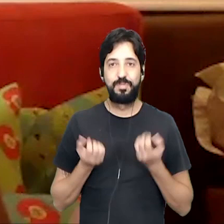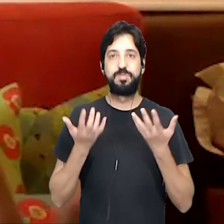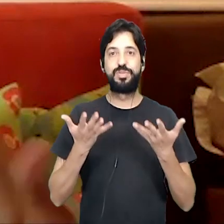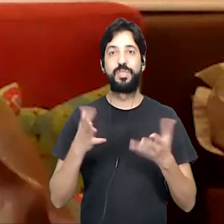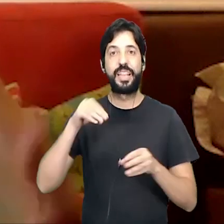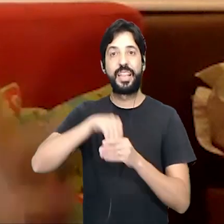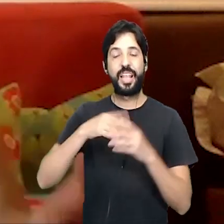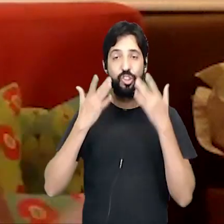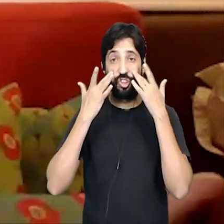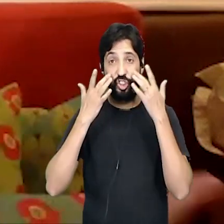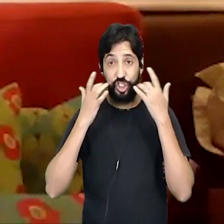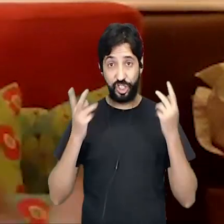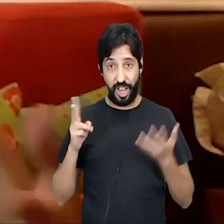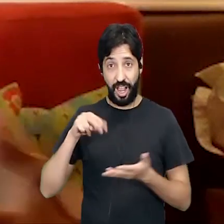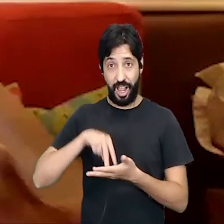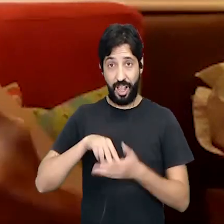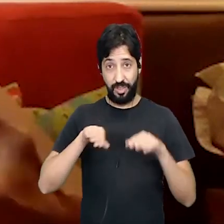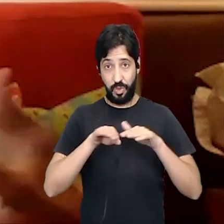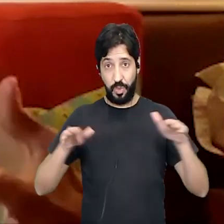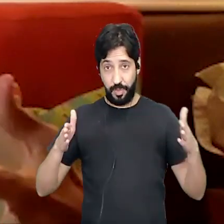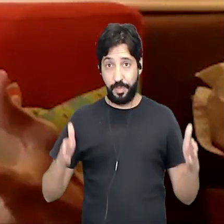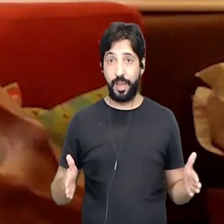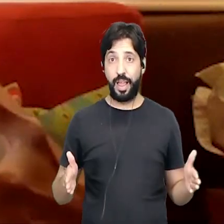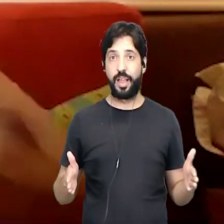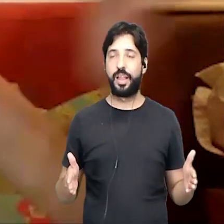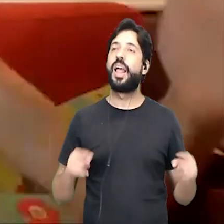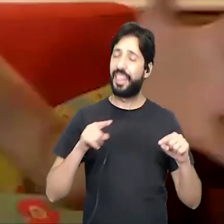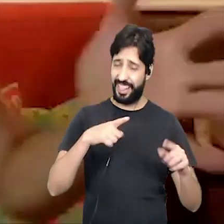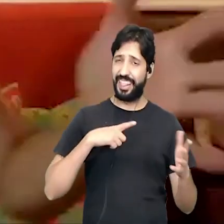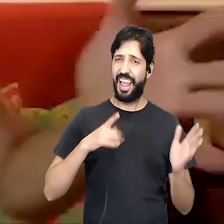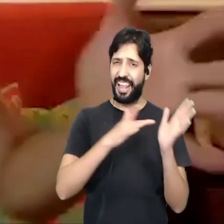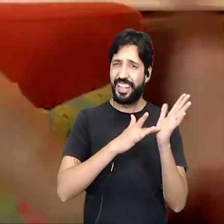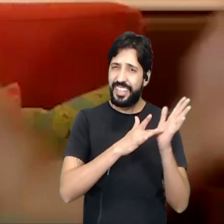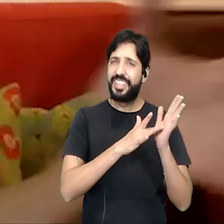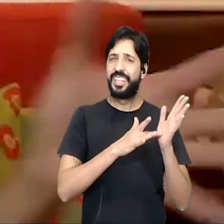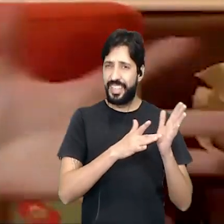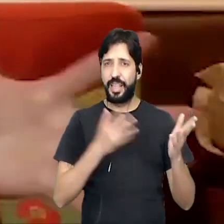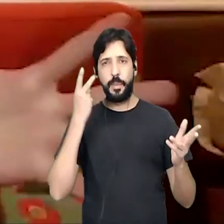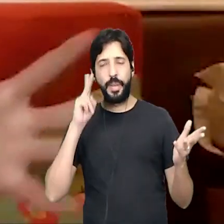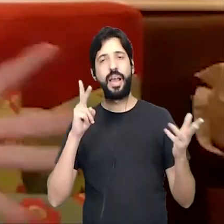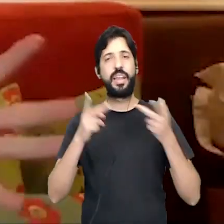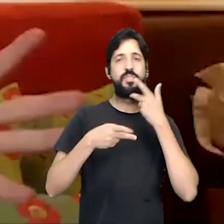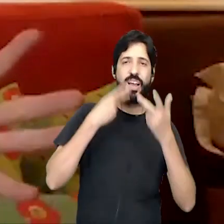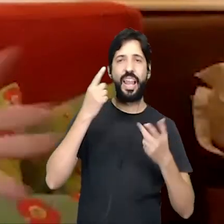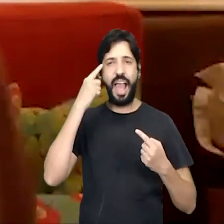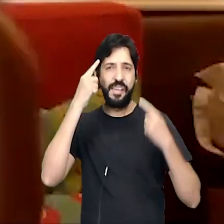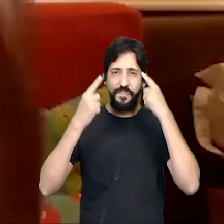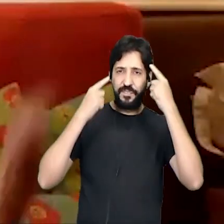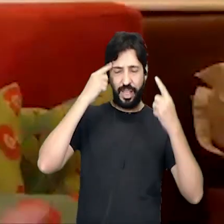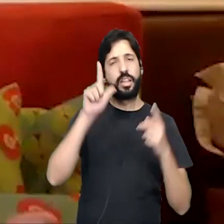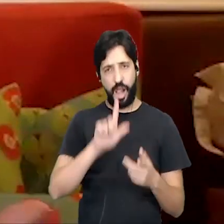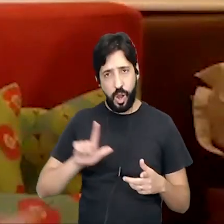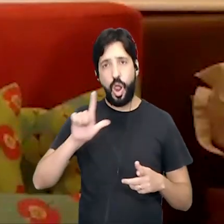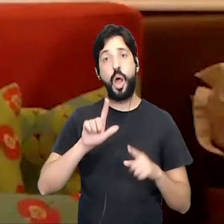um ambiente de um teatro que de certa forma é uma artificialidade, né? Para tudo isso